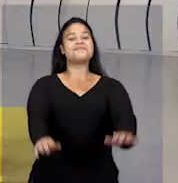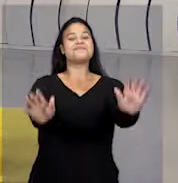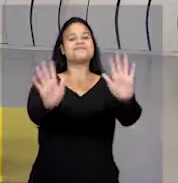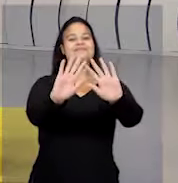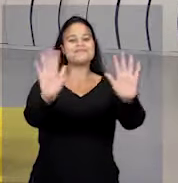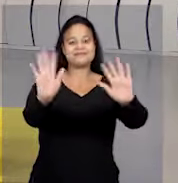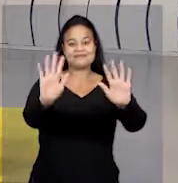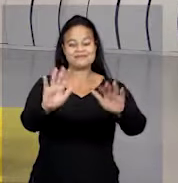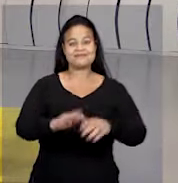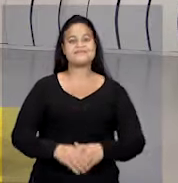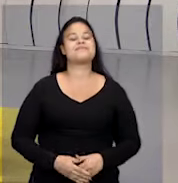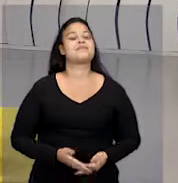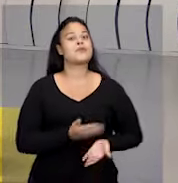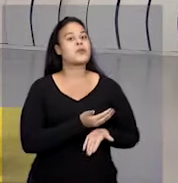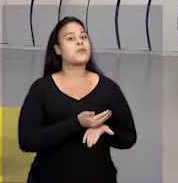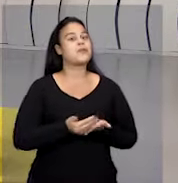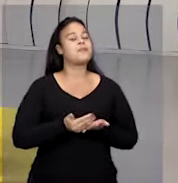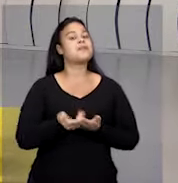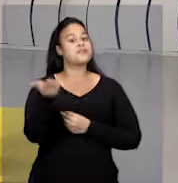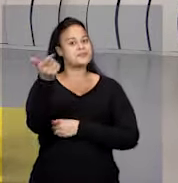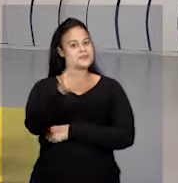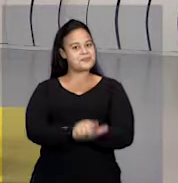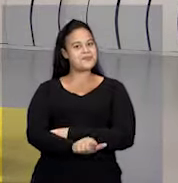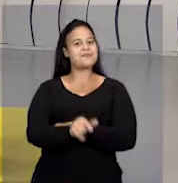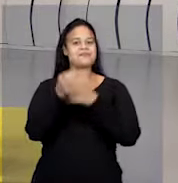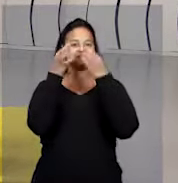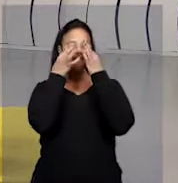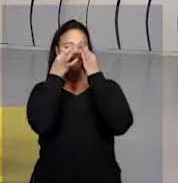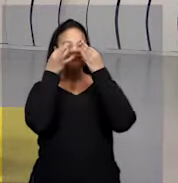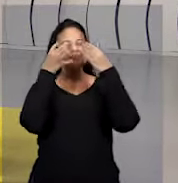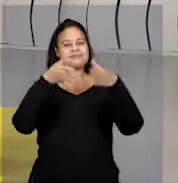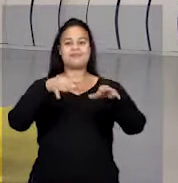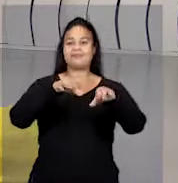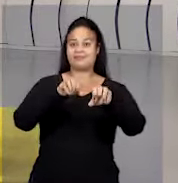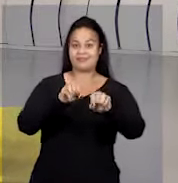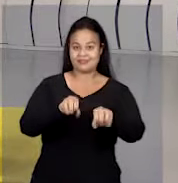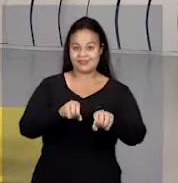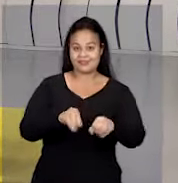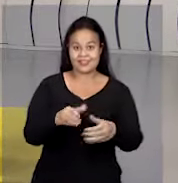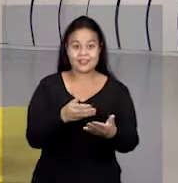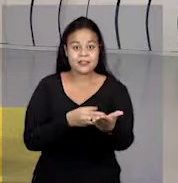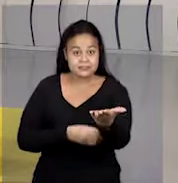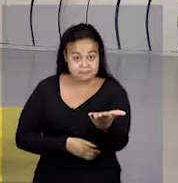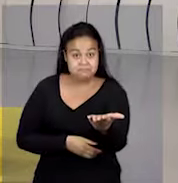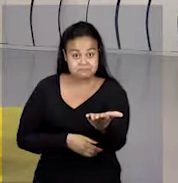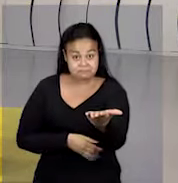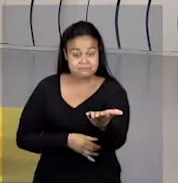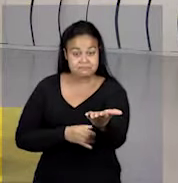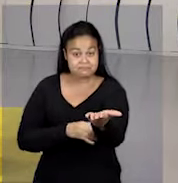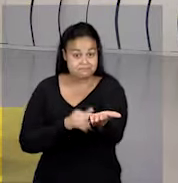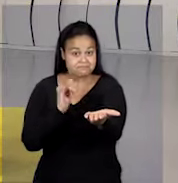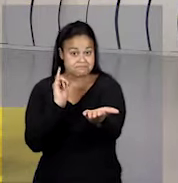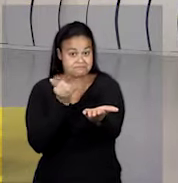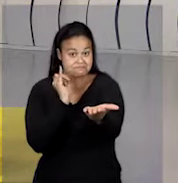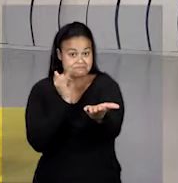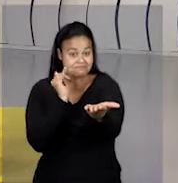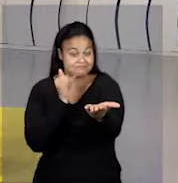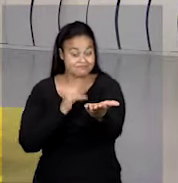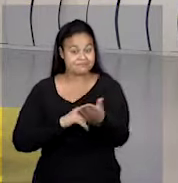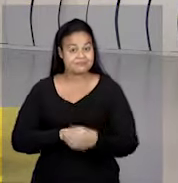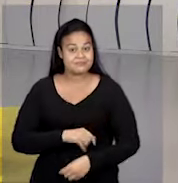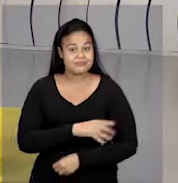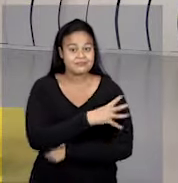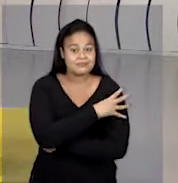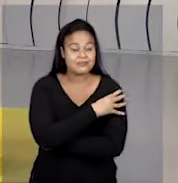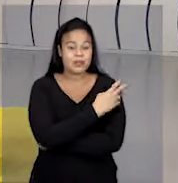Olá! Estamos começando mais um Se Liga na Educação. É com você que eu vou falar agora, quarto ano. Meu